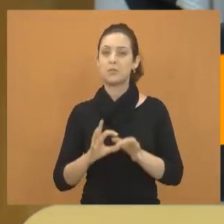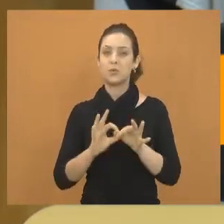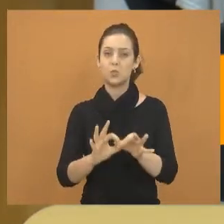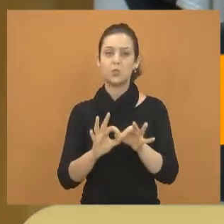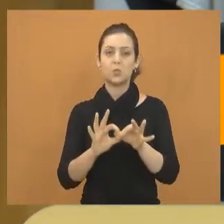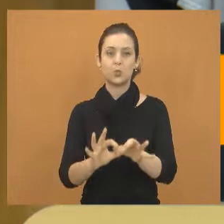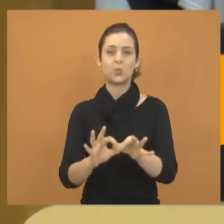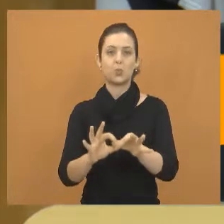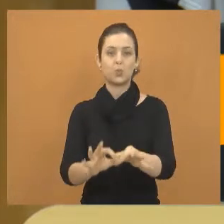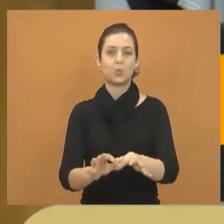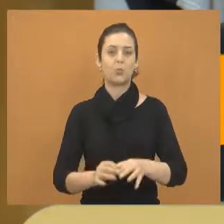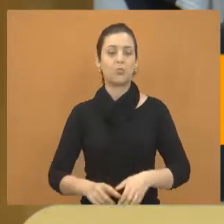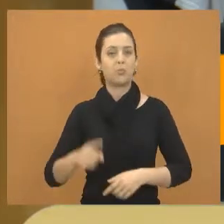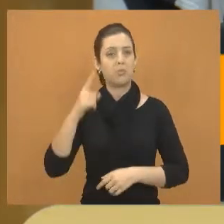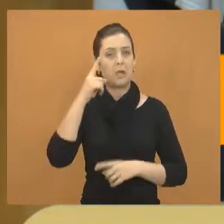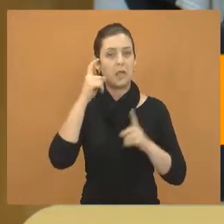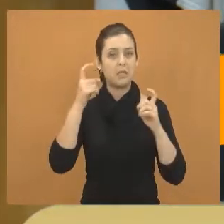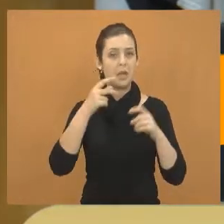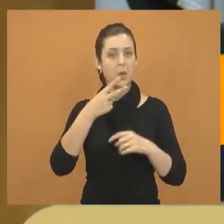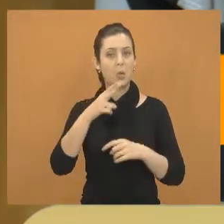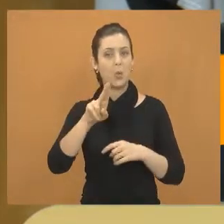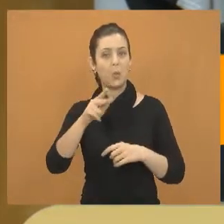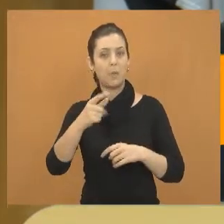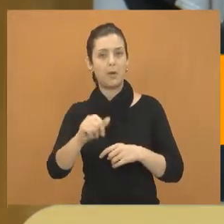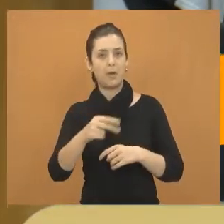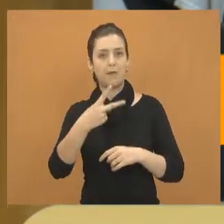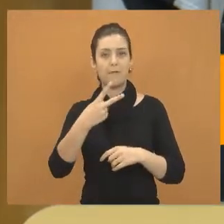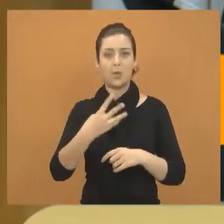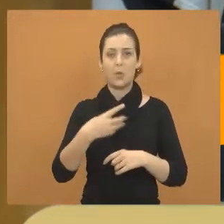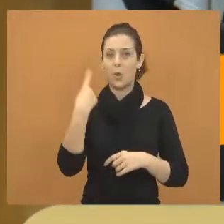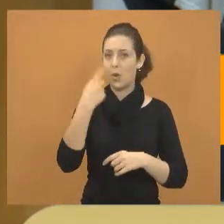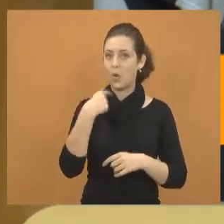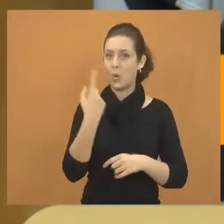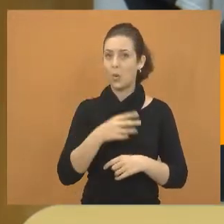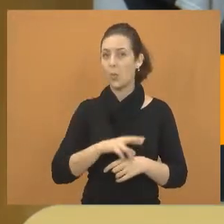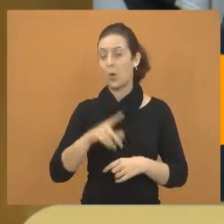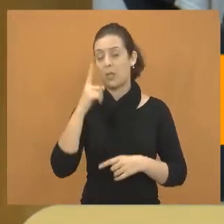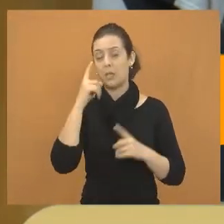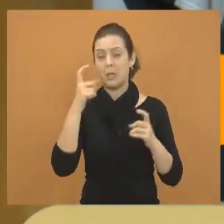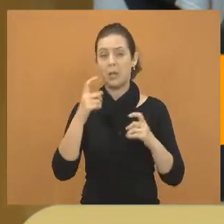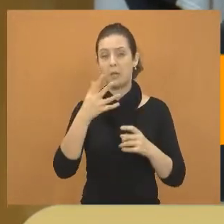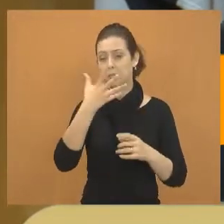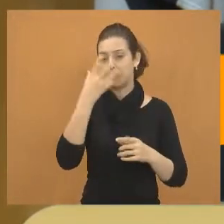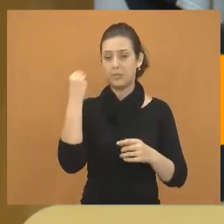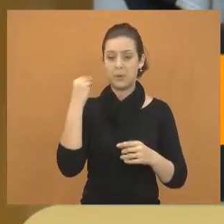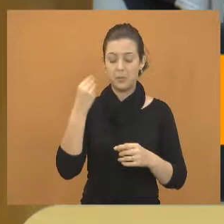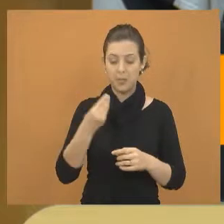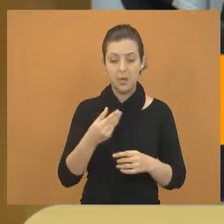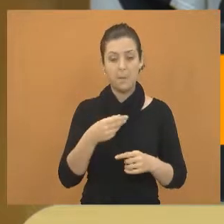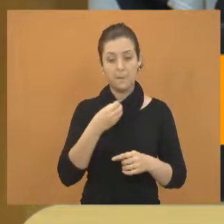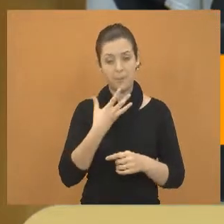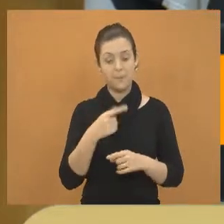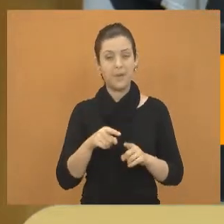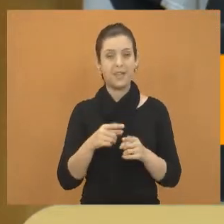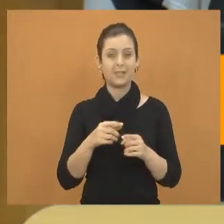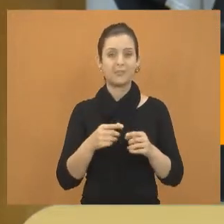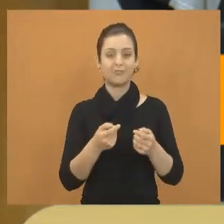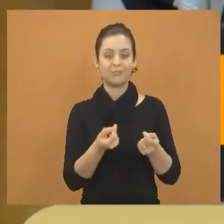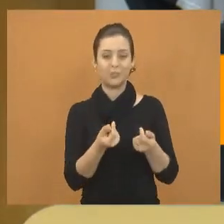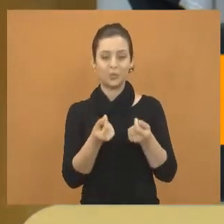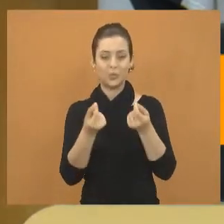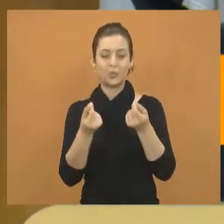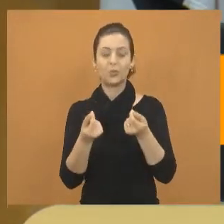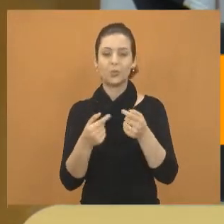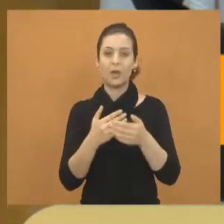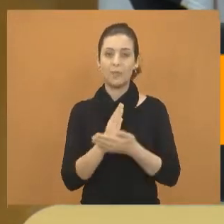juntos. A ideia aí da UPA 24 horas, acho que não é uma ideia para ser esquecida, mas, porém, o orçamento do jeito que nós